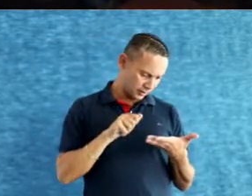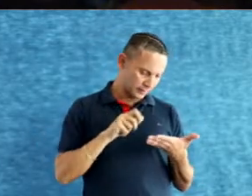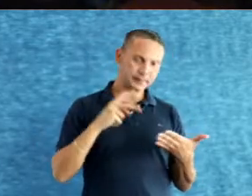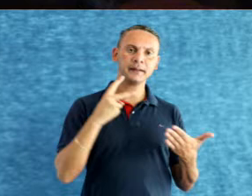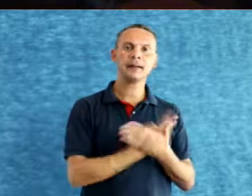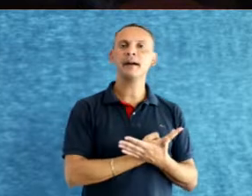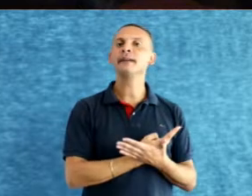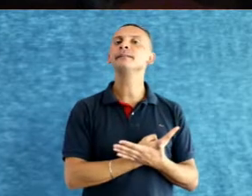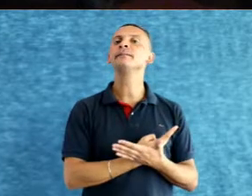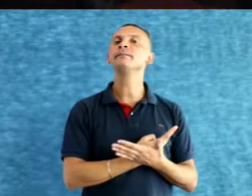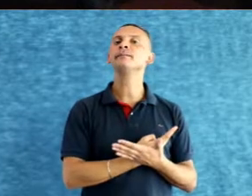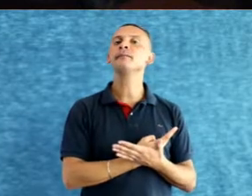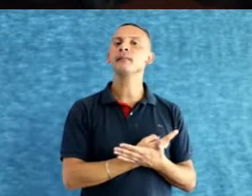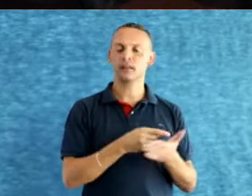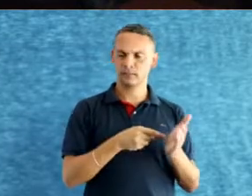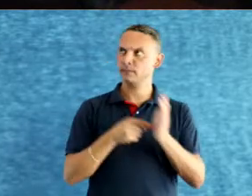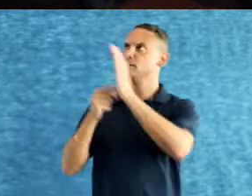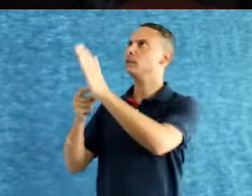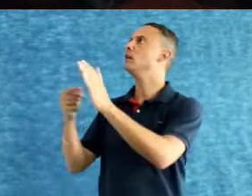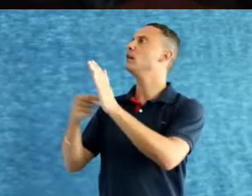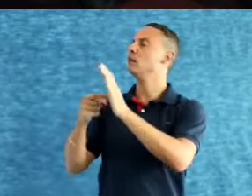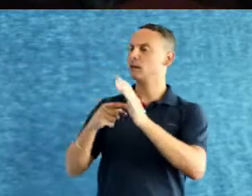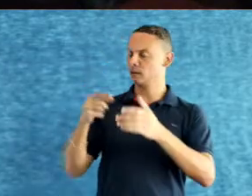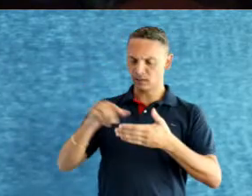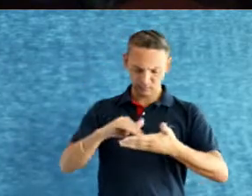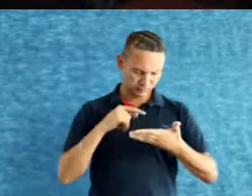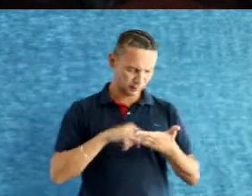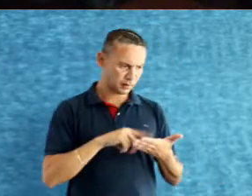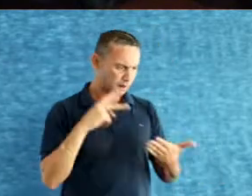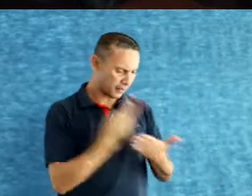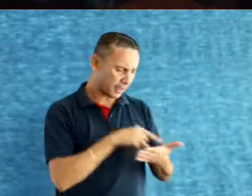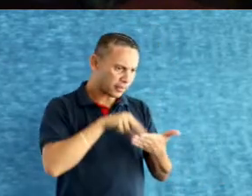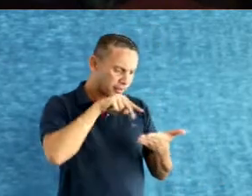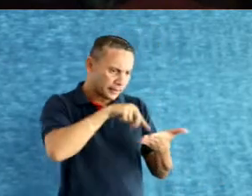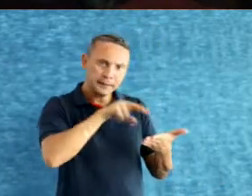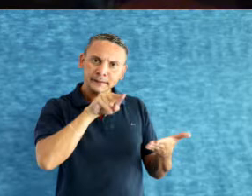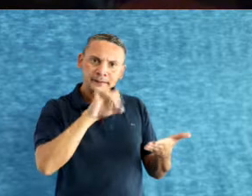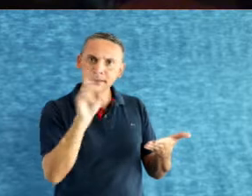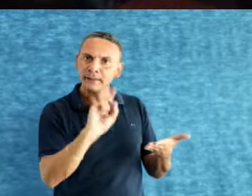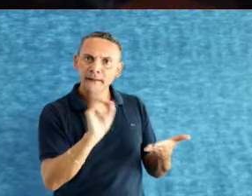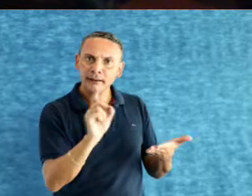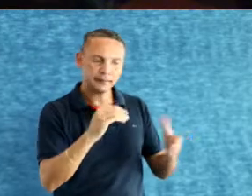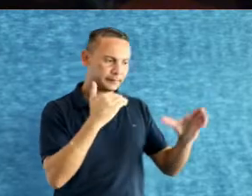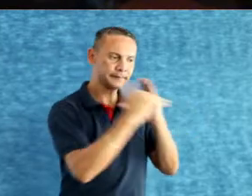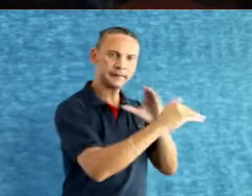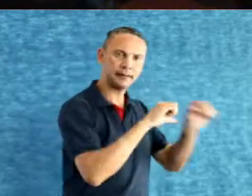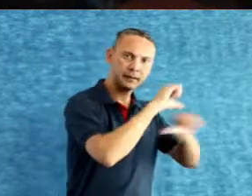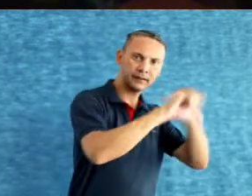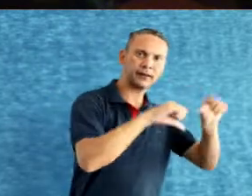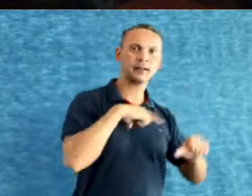Que coisa. Não era. Não era. Não, não era.